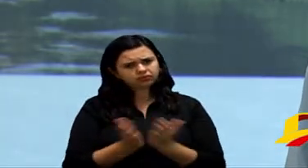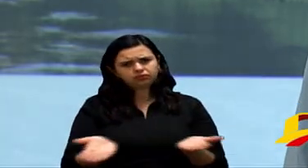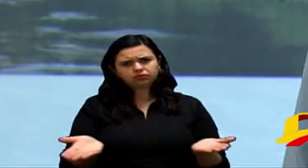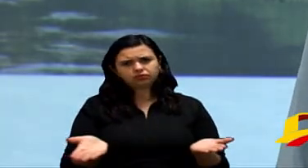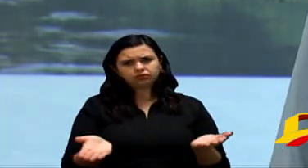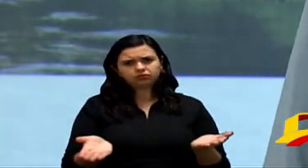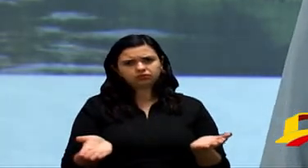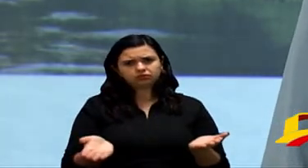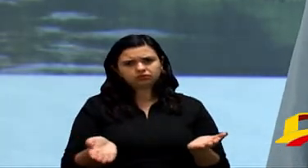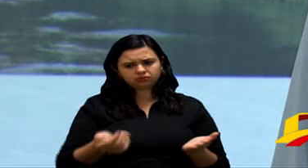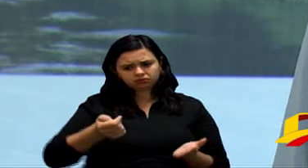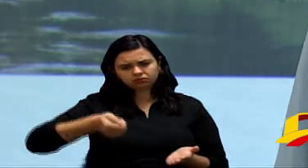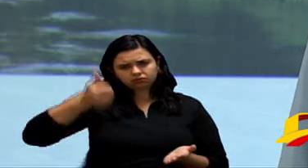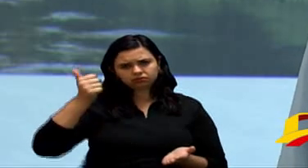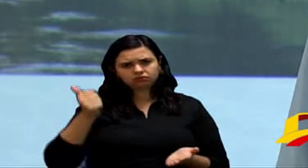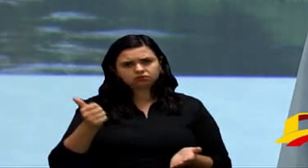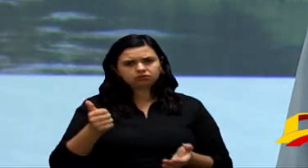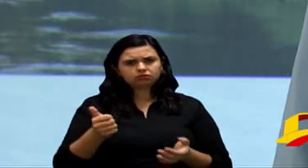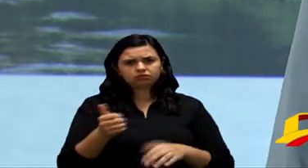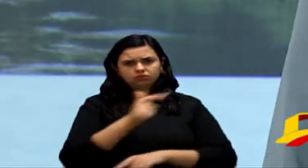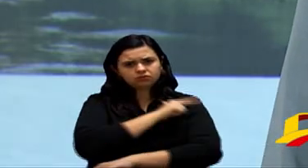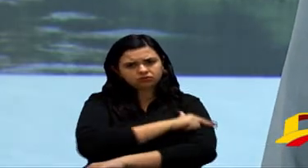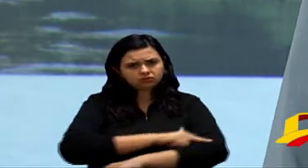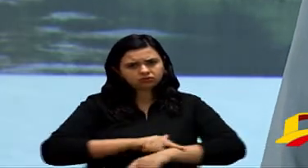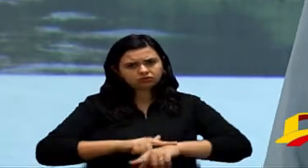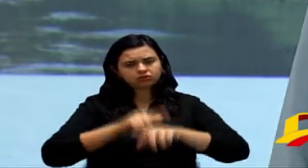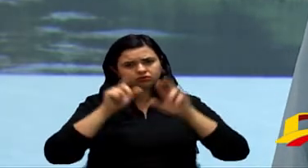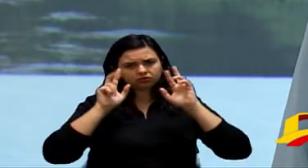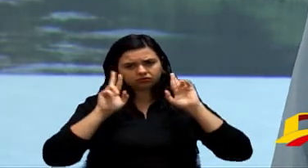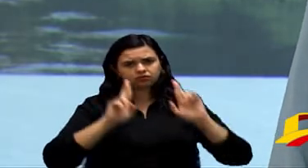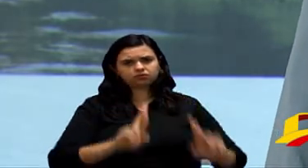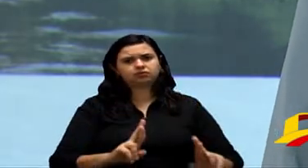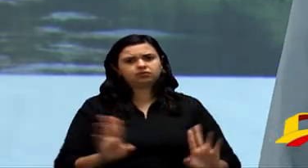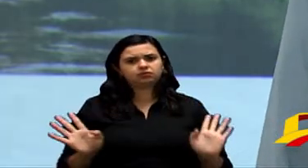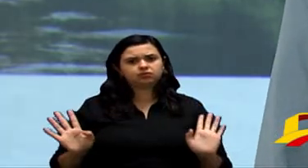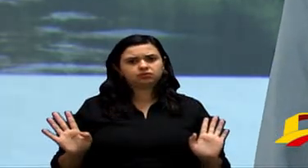o mínimo de educação e Respeito